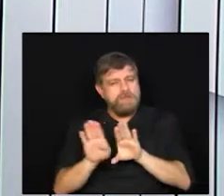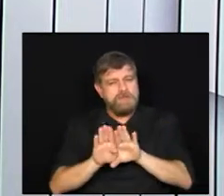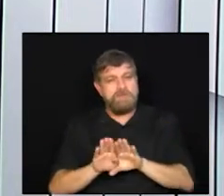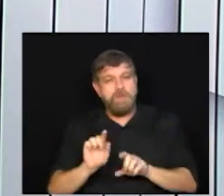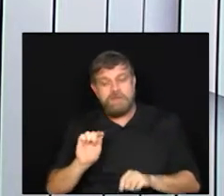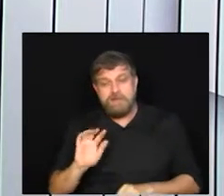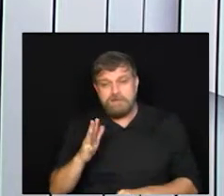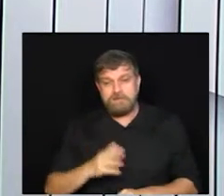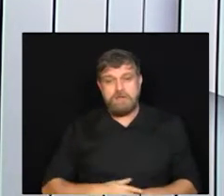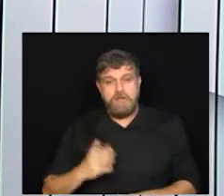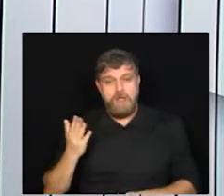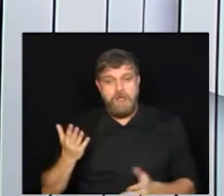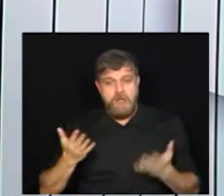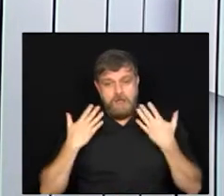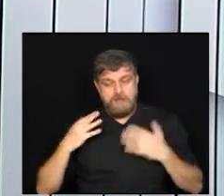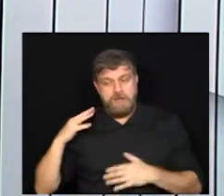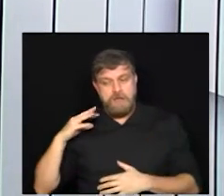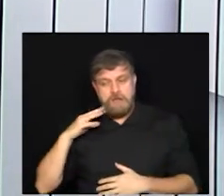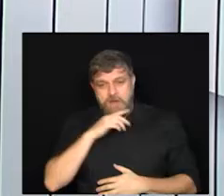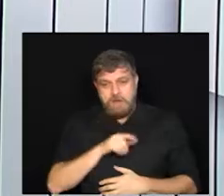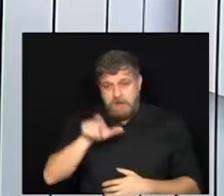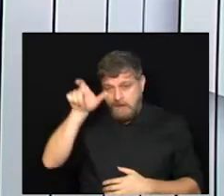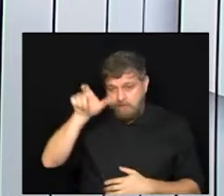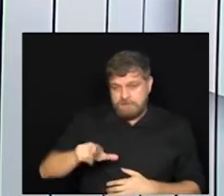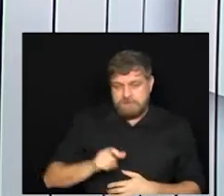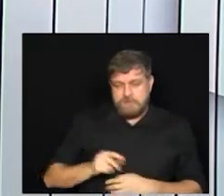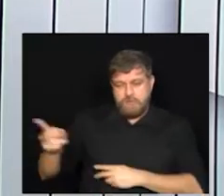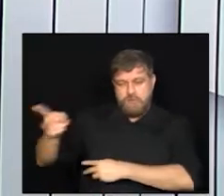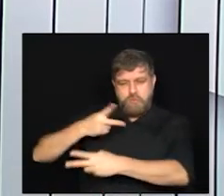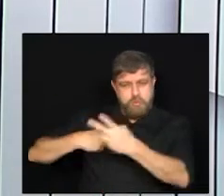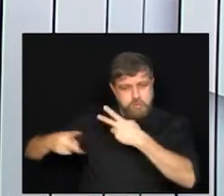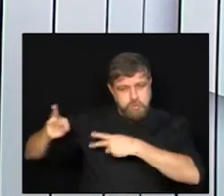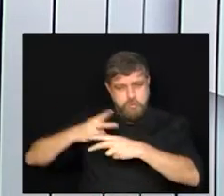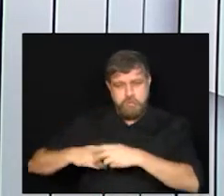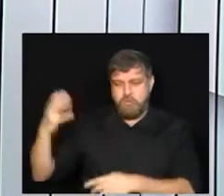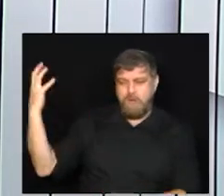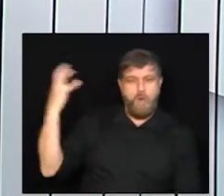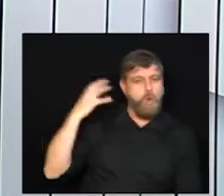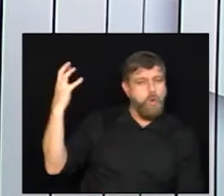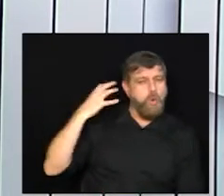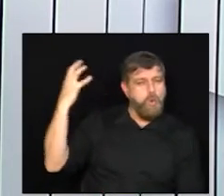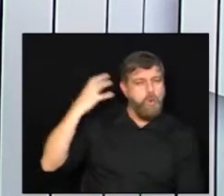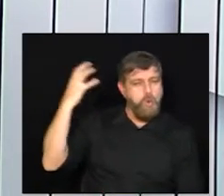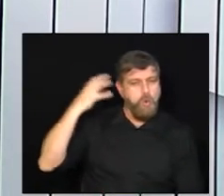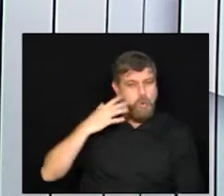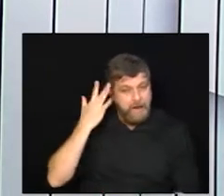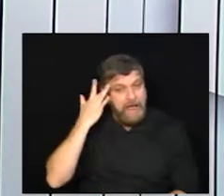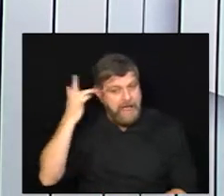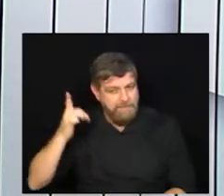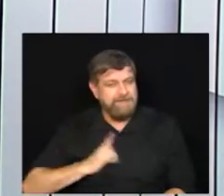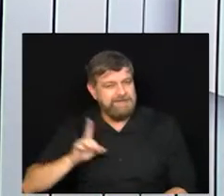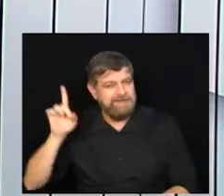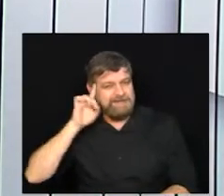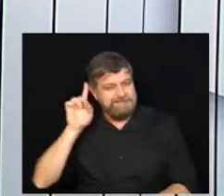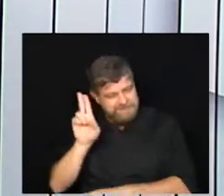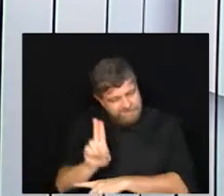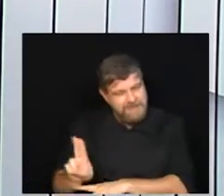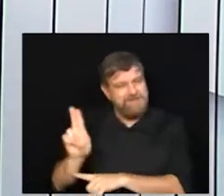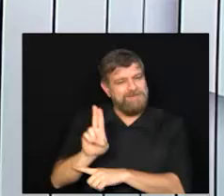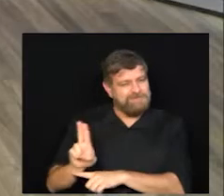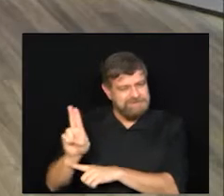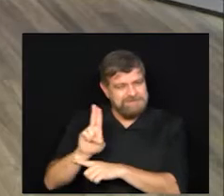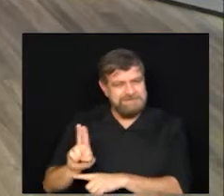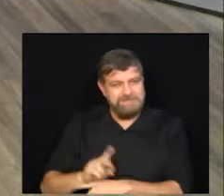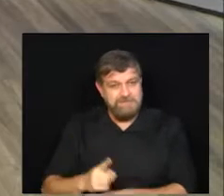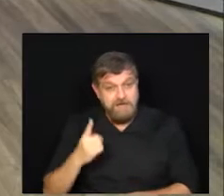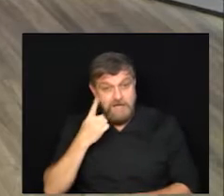o calor aparece. Então, você que tem ventilador, ar-condicionado, amanhã é dia de utilizá-lo.